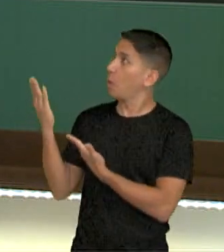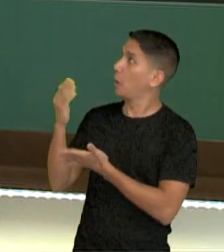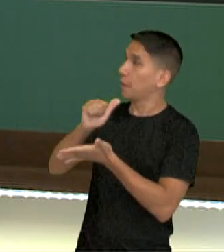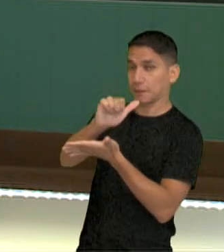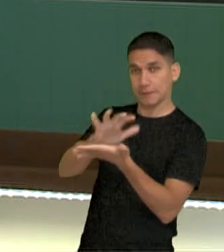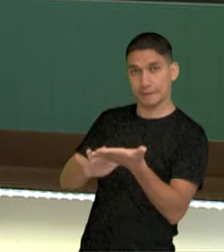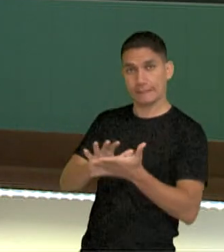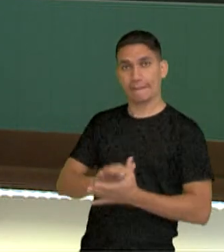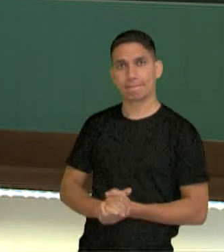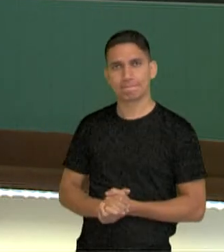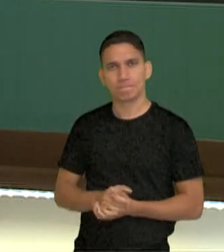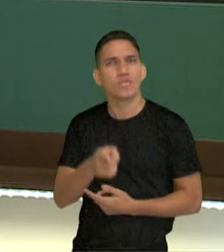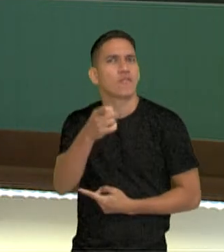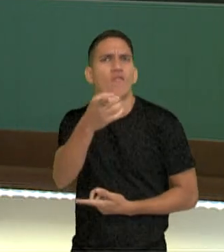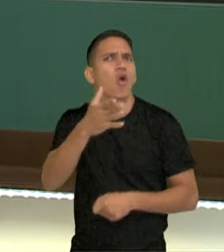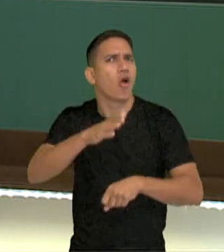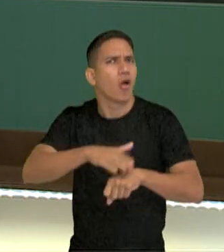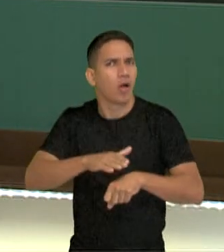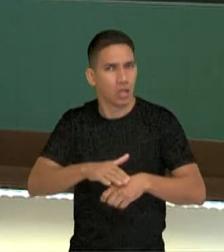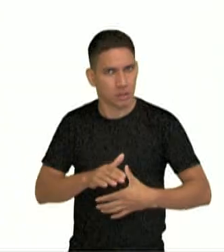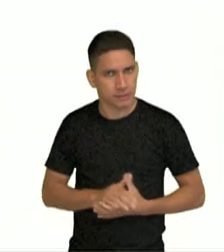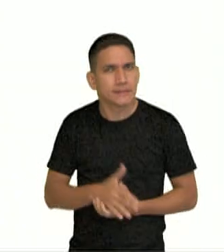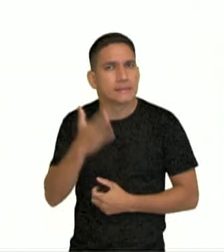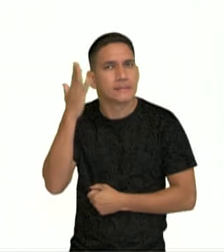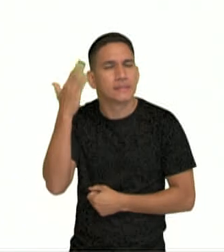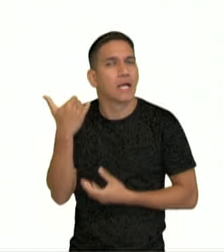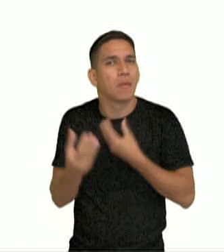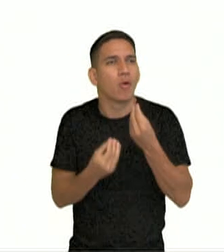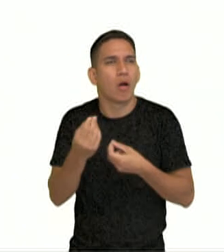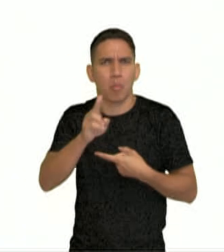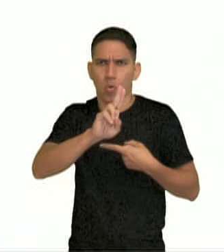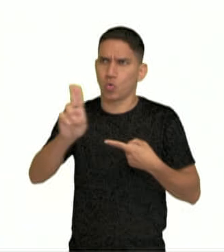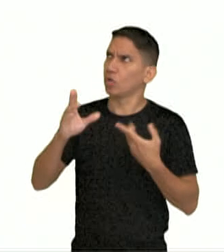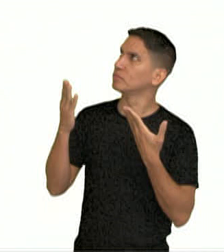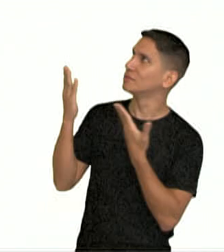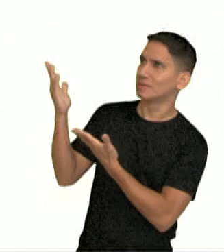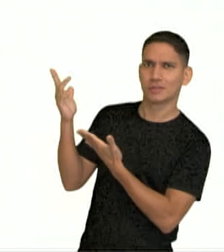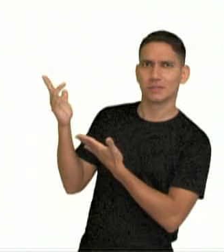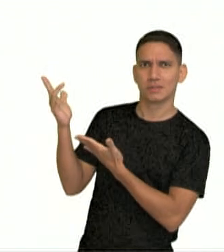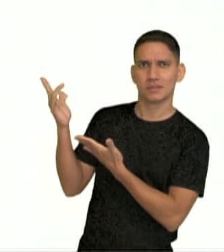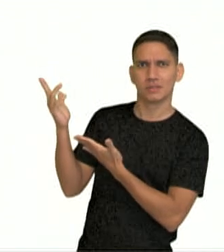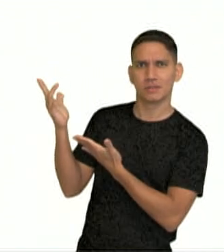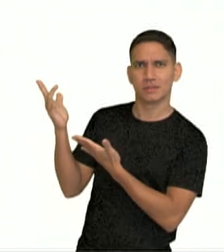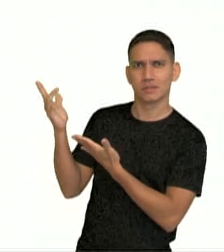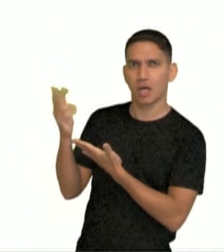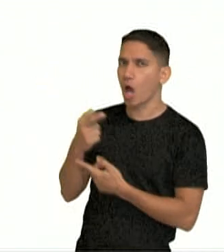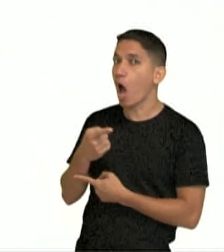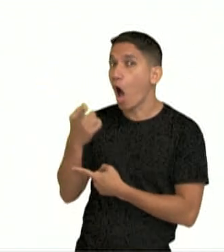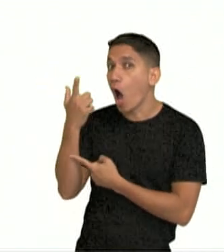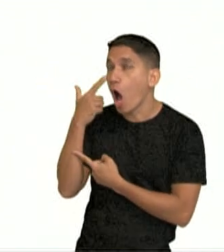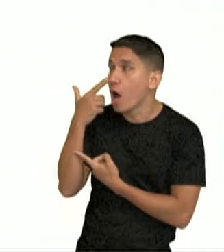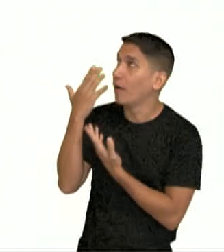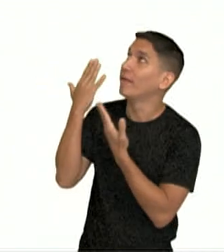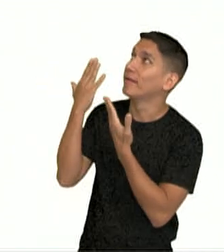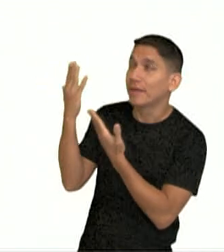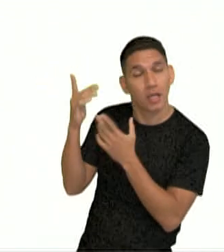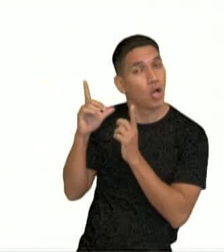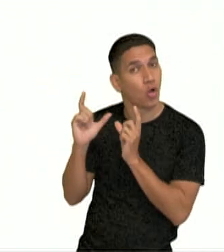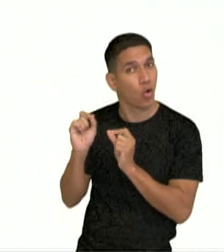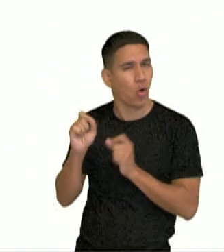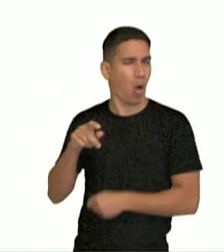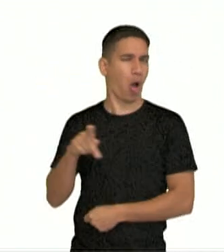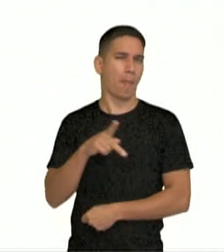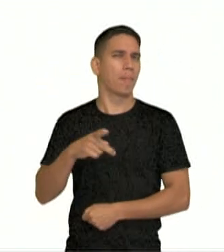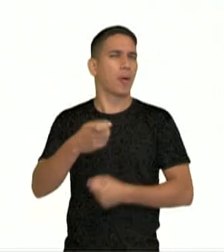exercício. Você sabe qual é o nome desse cartoon? Observa bem ele, ó. A teacher pode